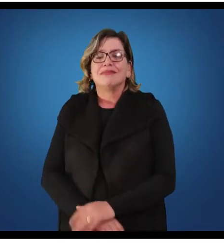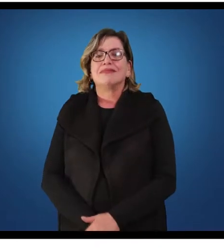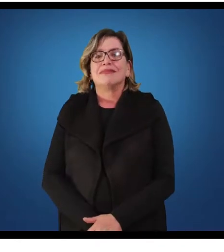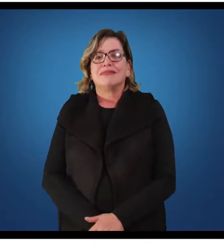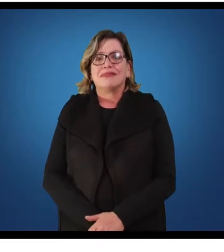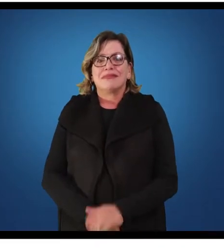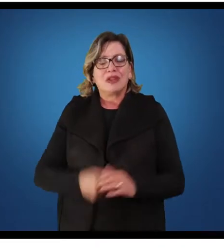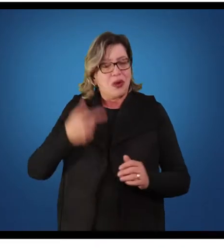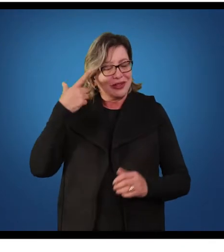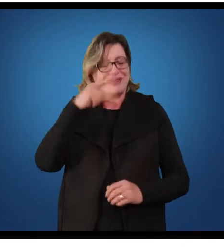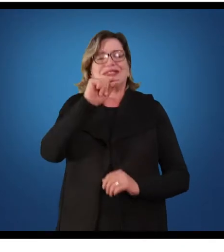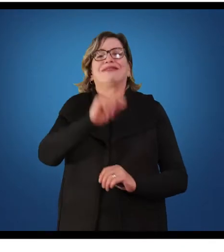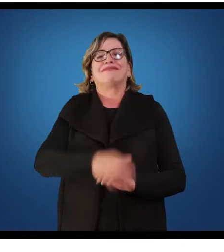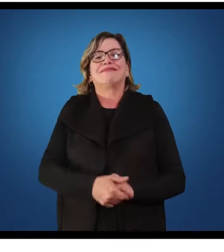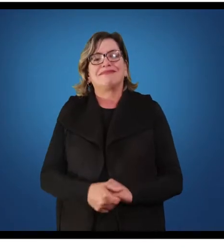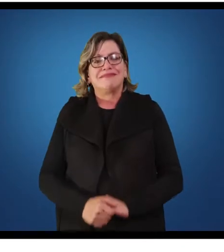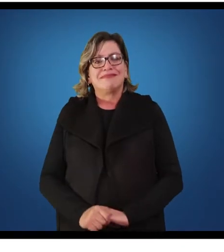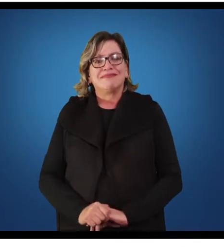Vai!